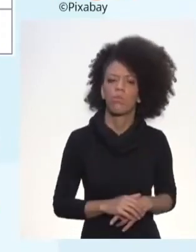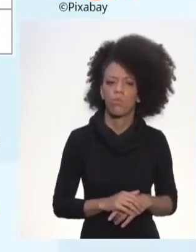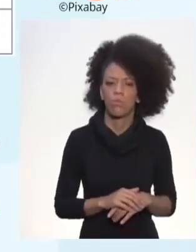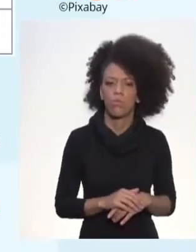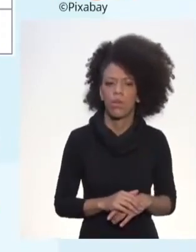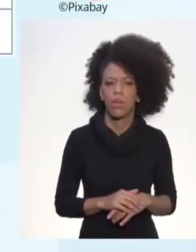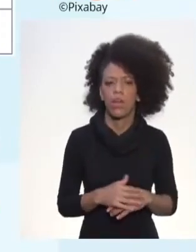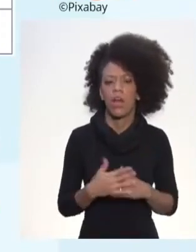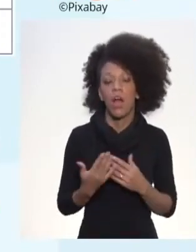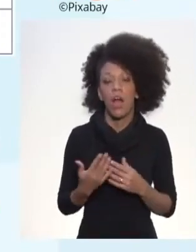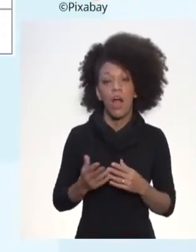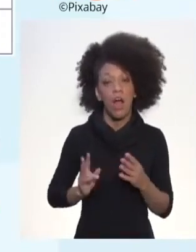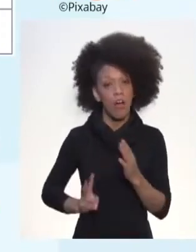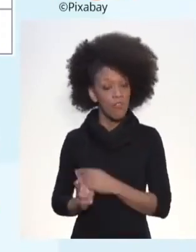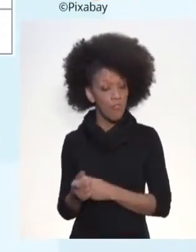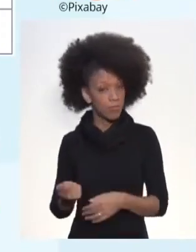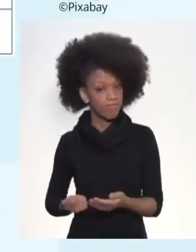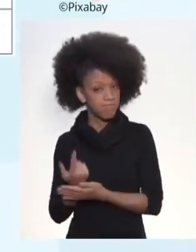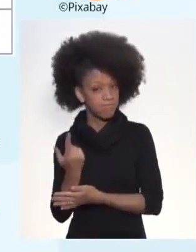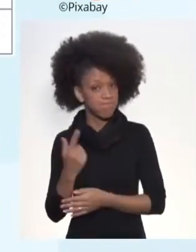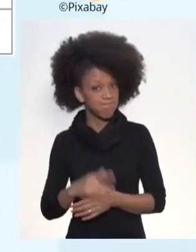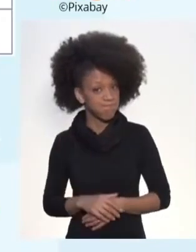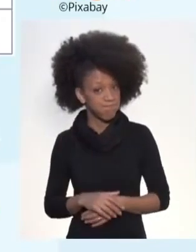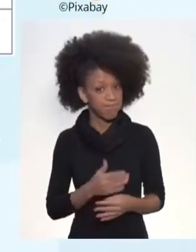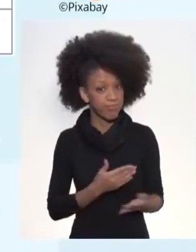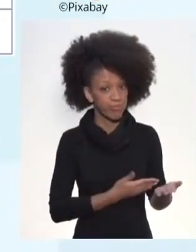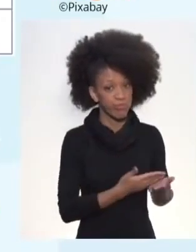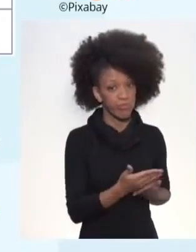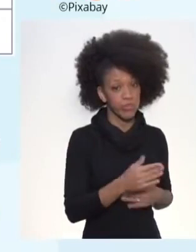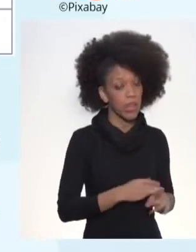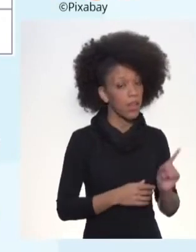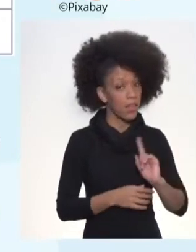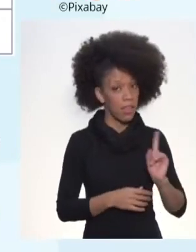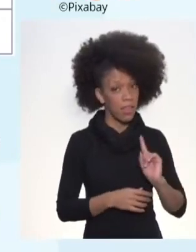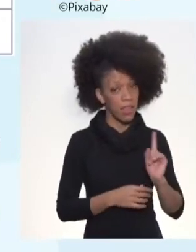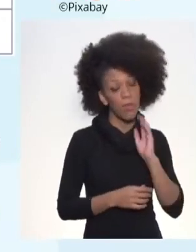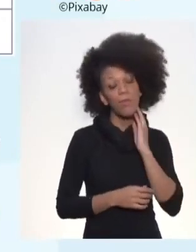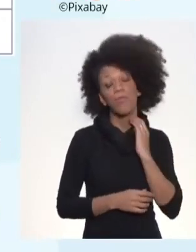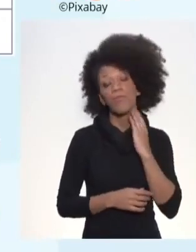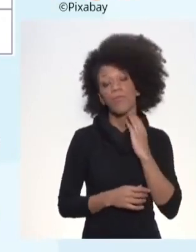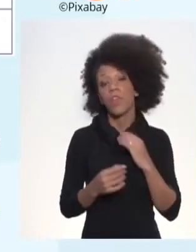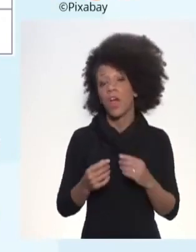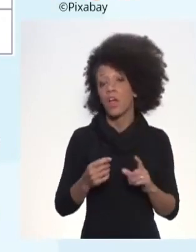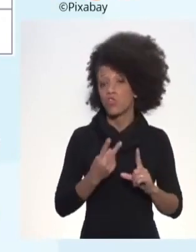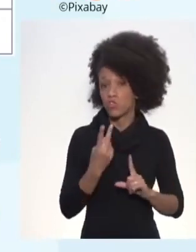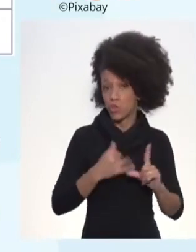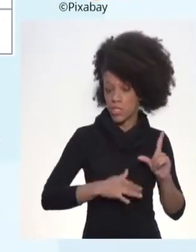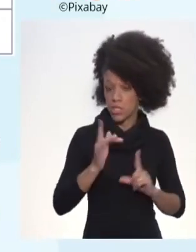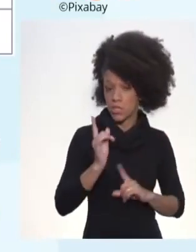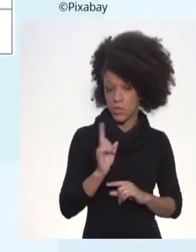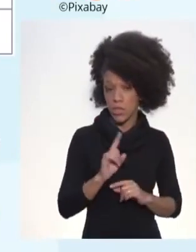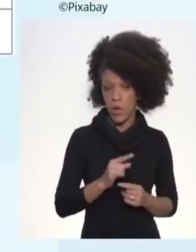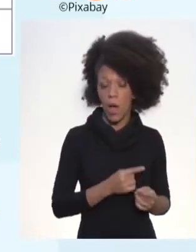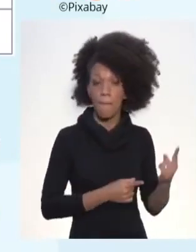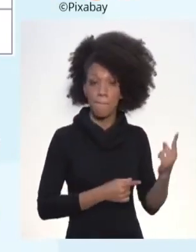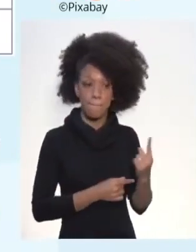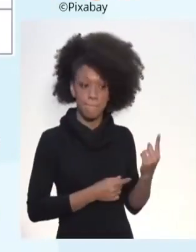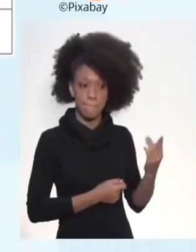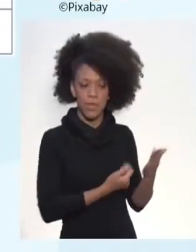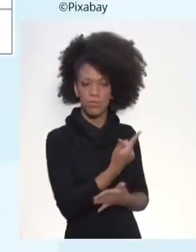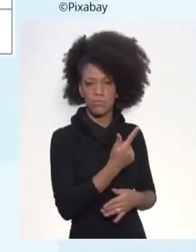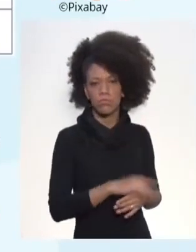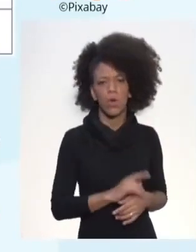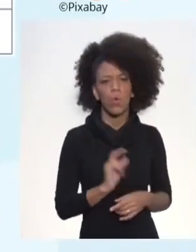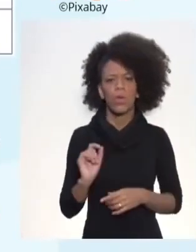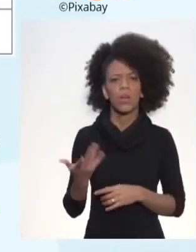em relação ao valor lá, o inicial. Não é em relação ao valor de 2 litros, não. É em relação ao primeiro valor. O que